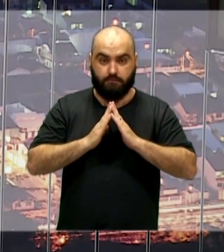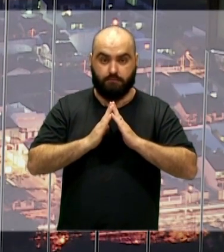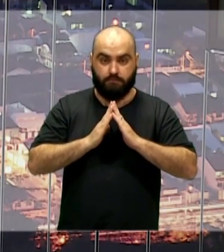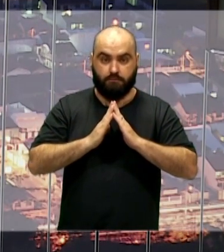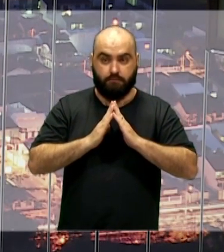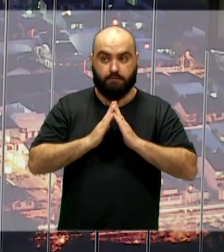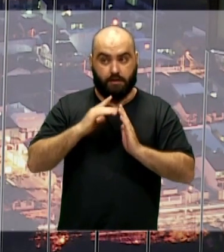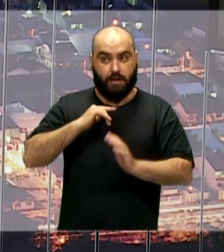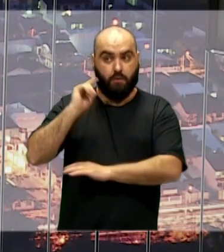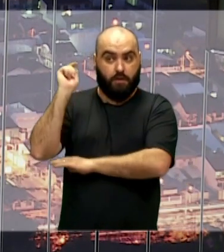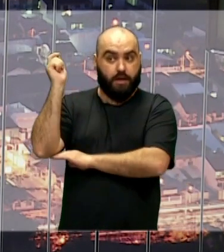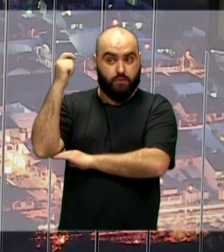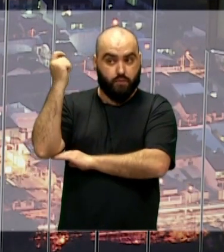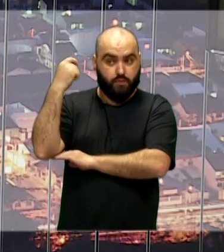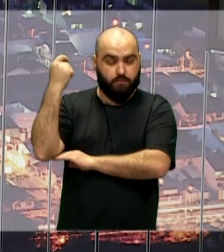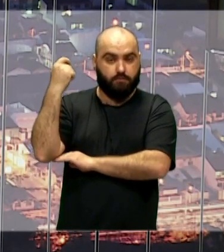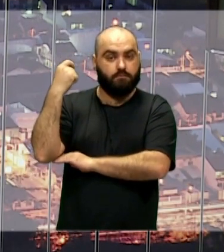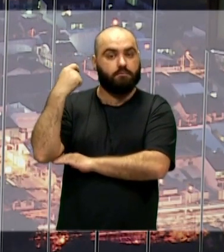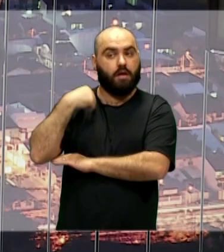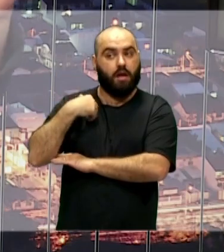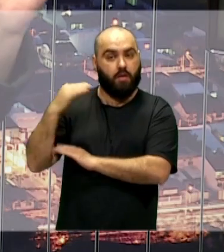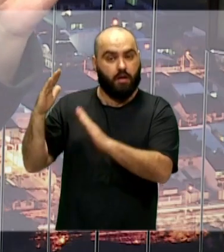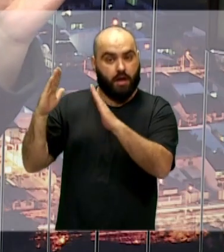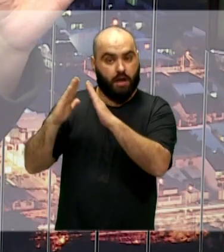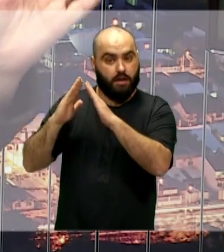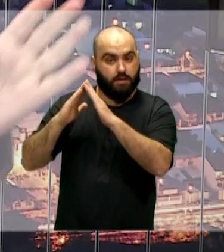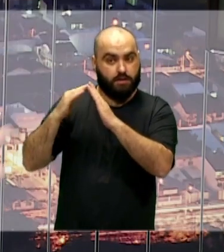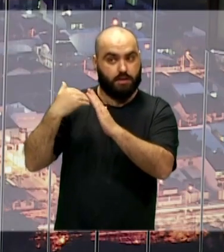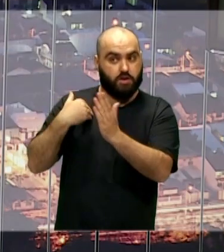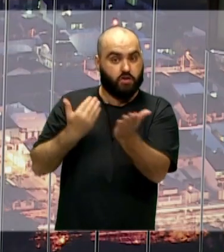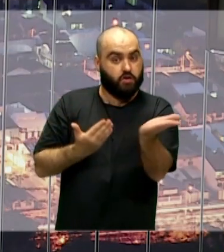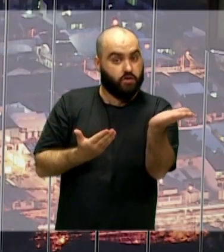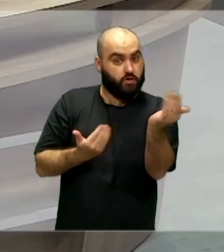sou do Rio Grande do Sul, né, e eu morei, quando eu era jovem,